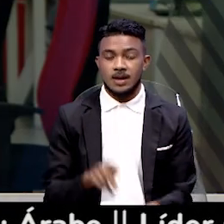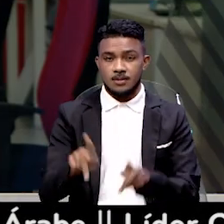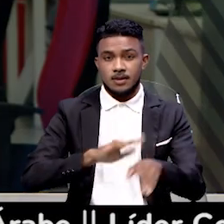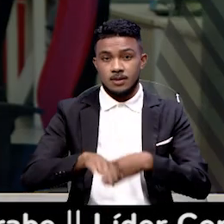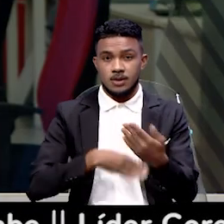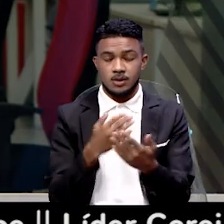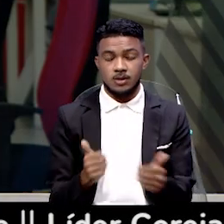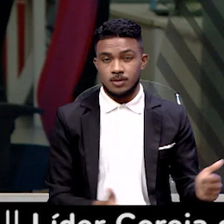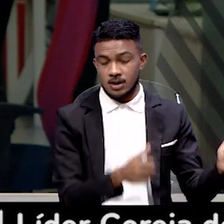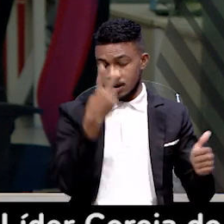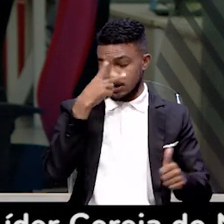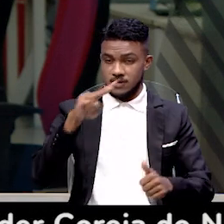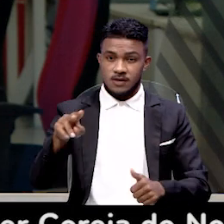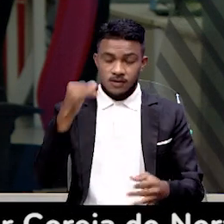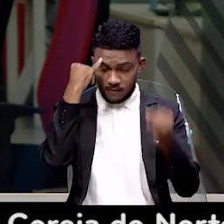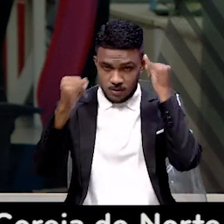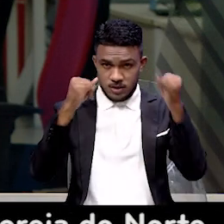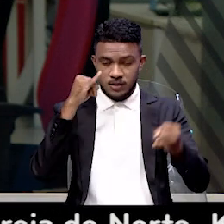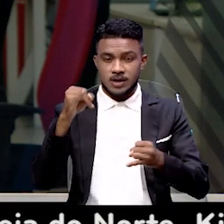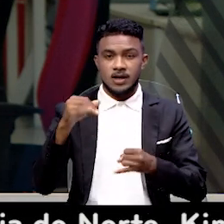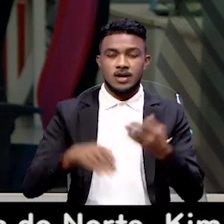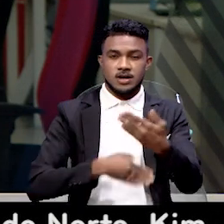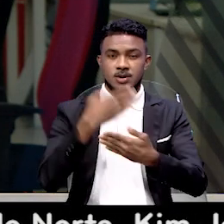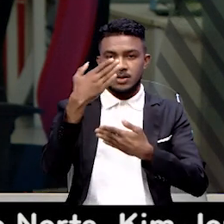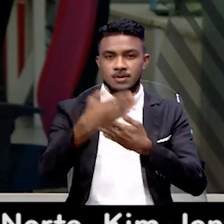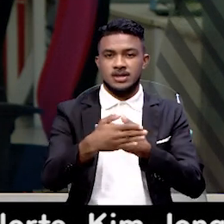Telespectadores, terima acompanha informação balung e espaço comercial.